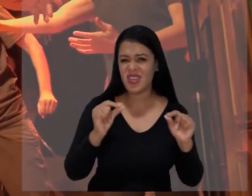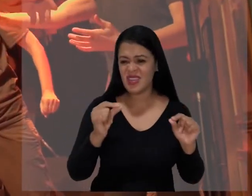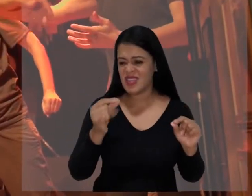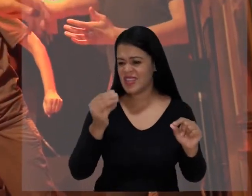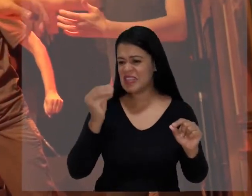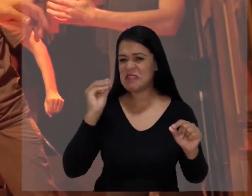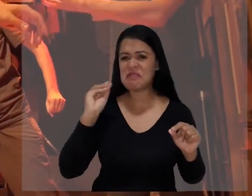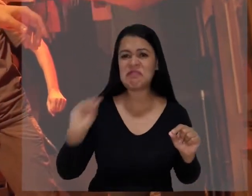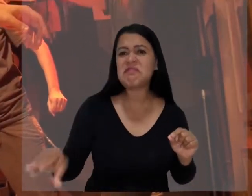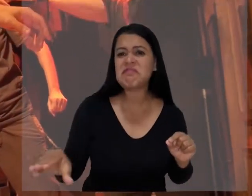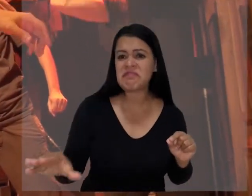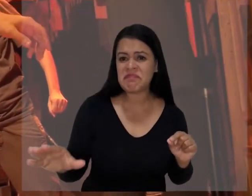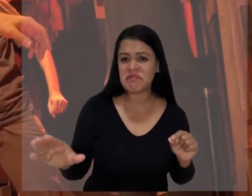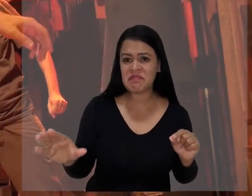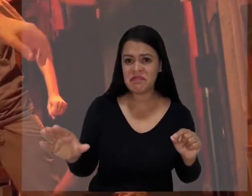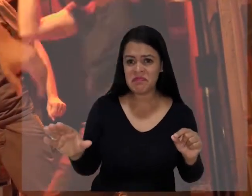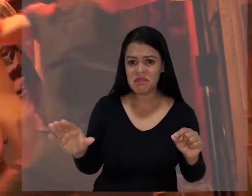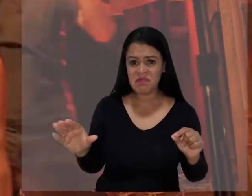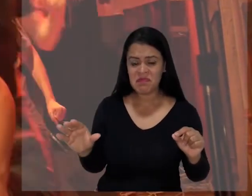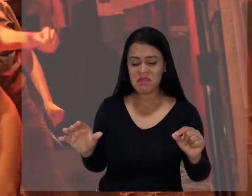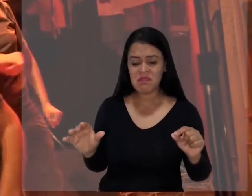descartáveis.